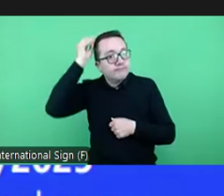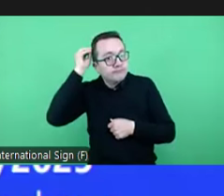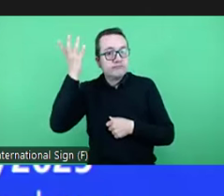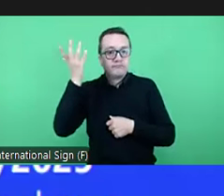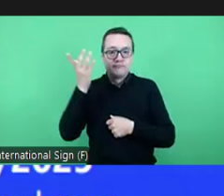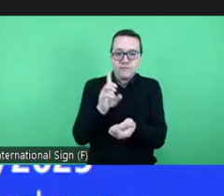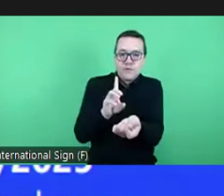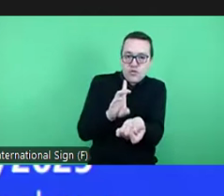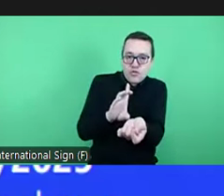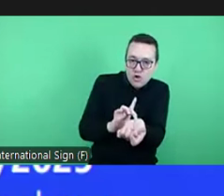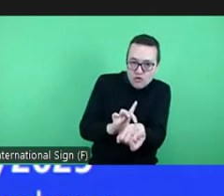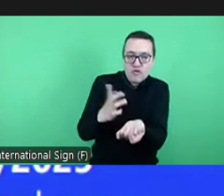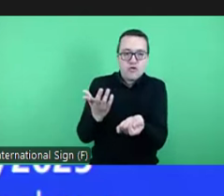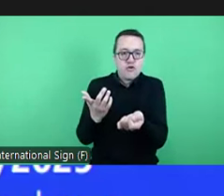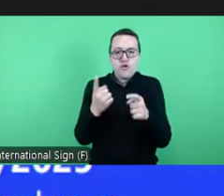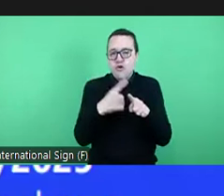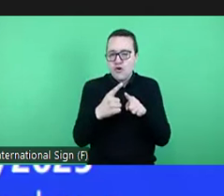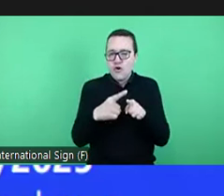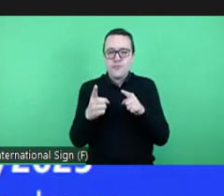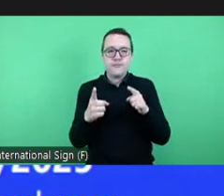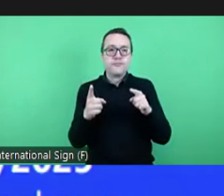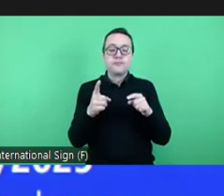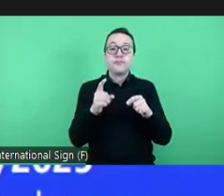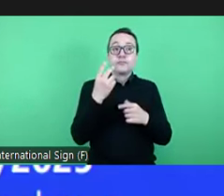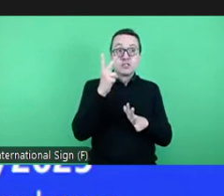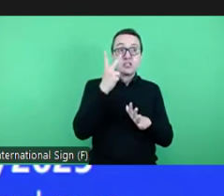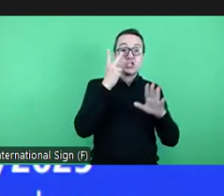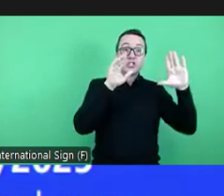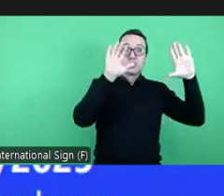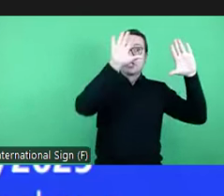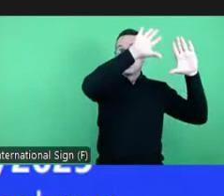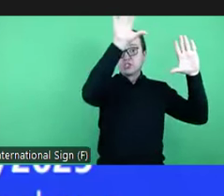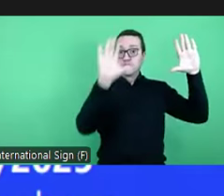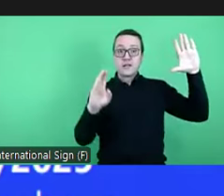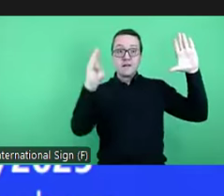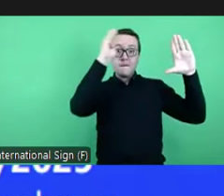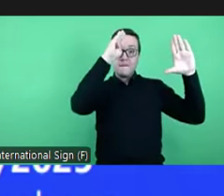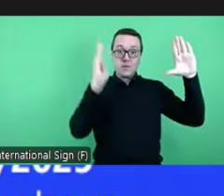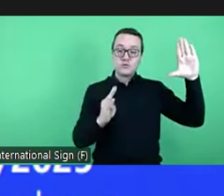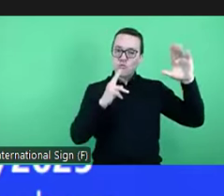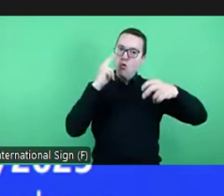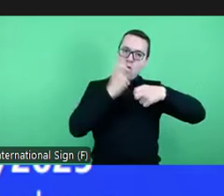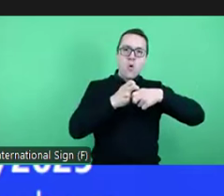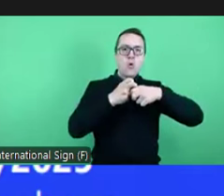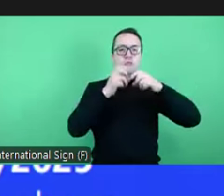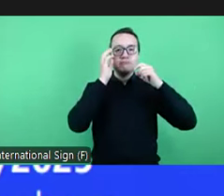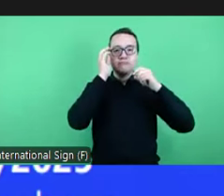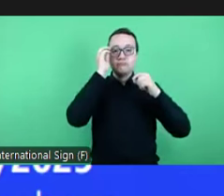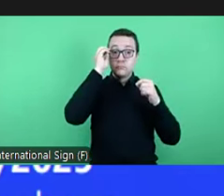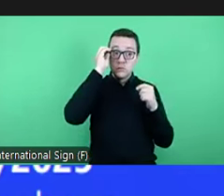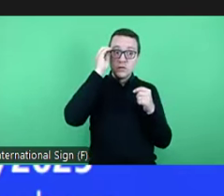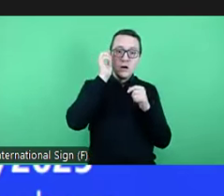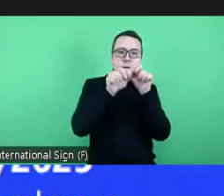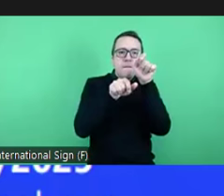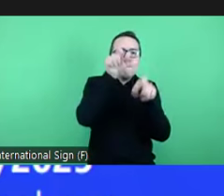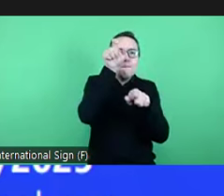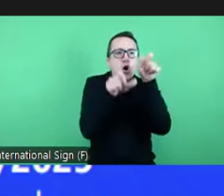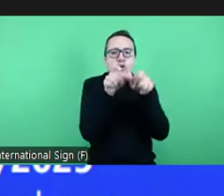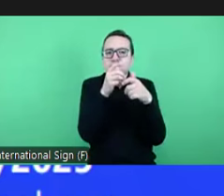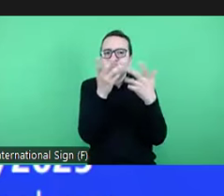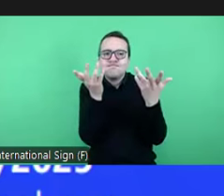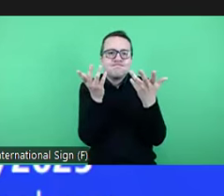building for especialistas our para atender, health né, as pessoas. E workers, nessa parte, para because mim, this is engloba a atenção really an primária. E isso é issue. muito importante